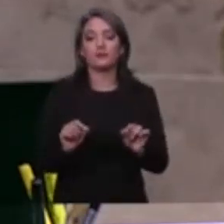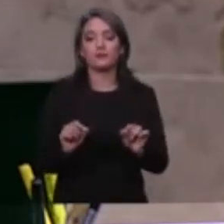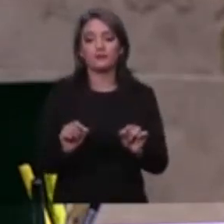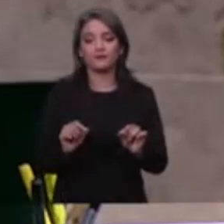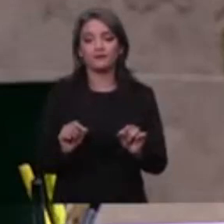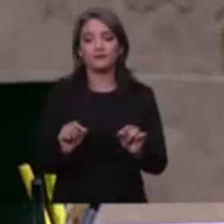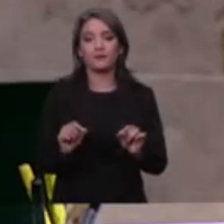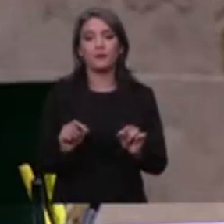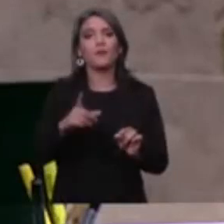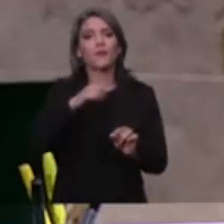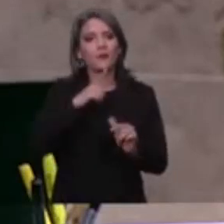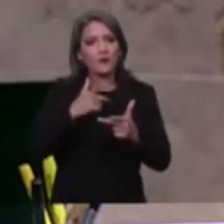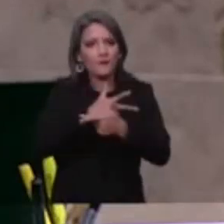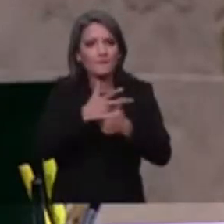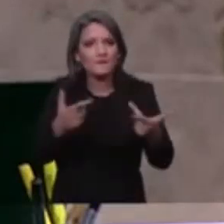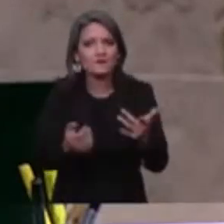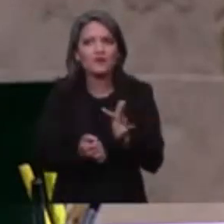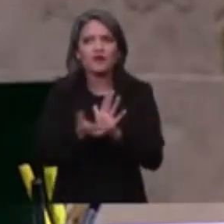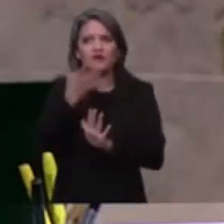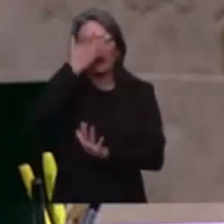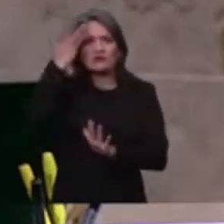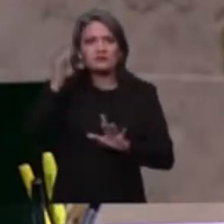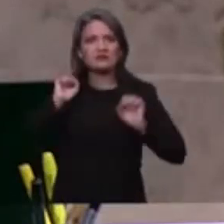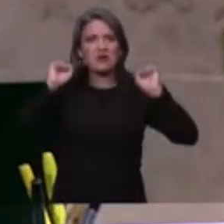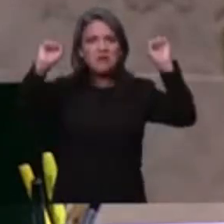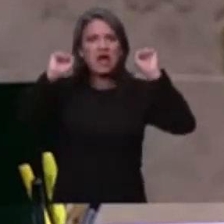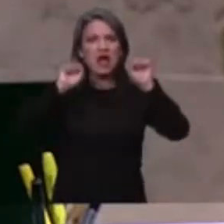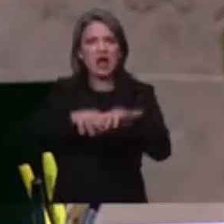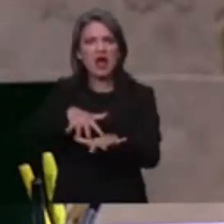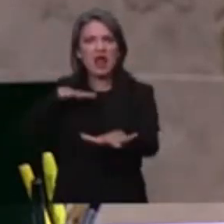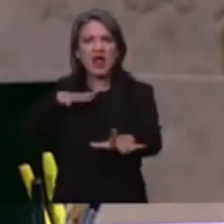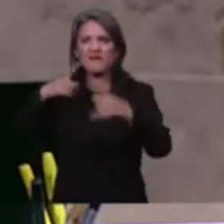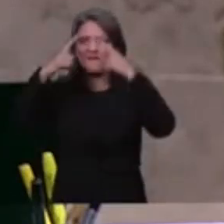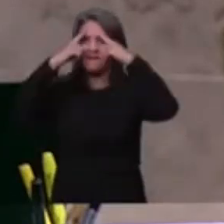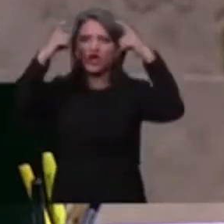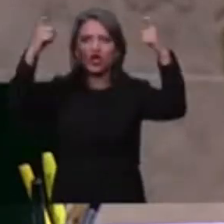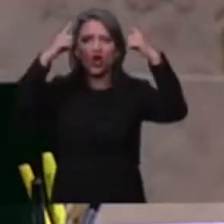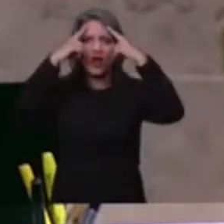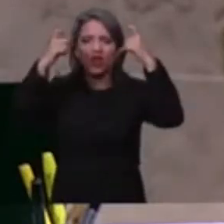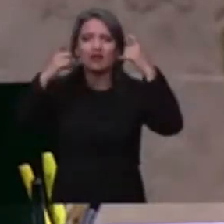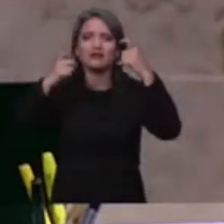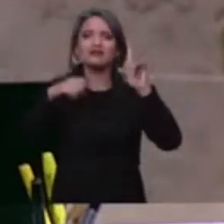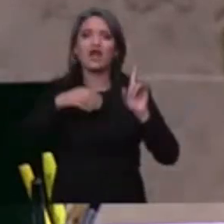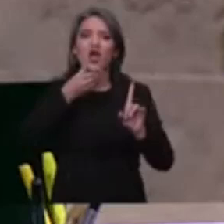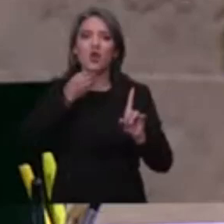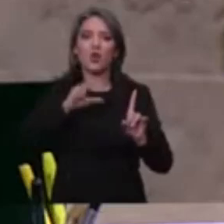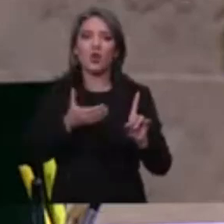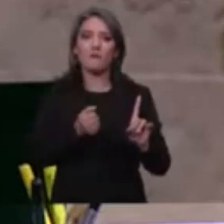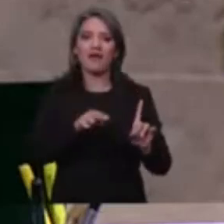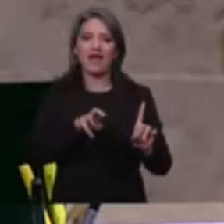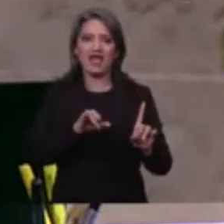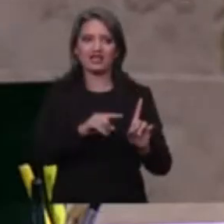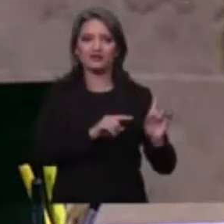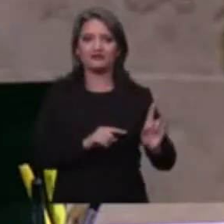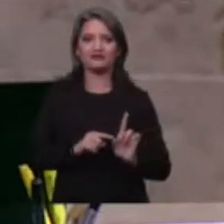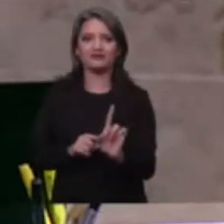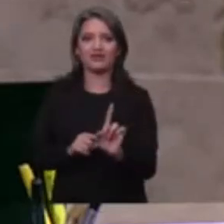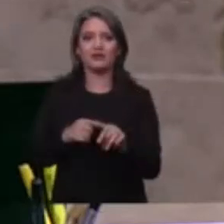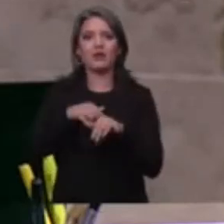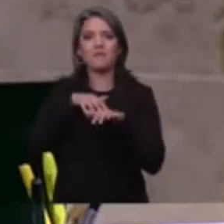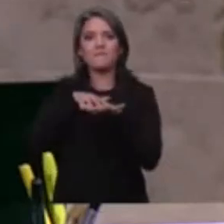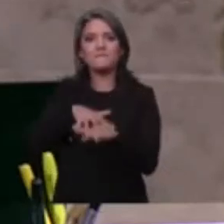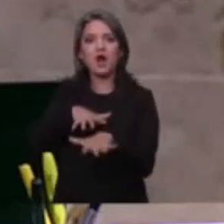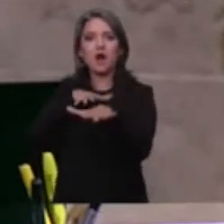onda violenta de manifestantes, da qual o acusado Aécio fazia parte, marchou em direção